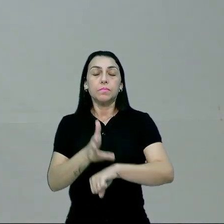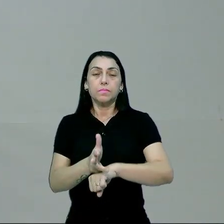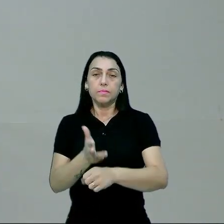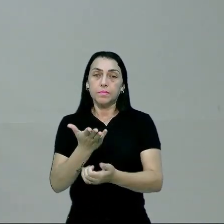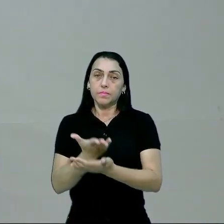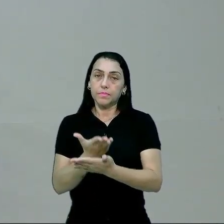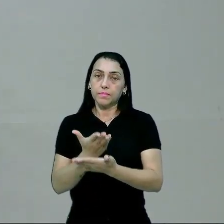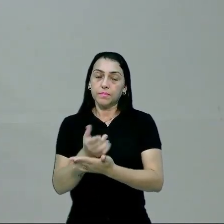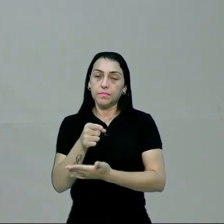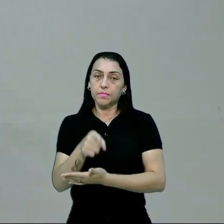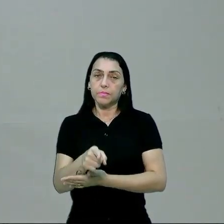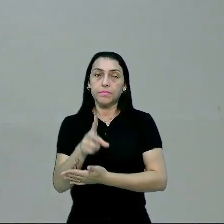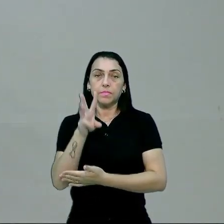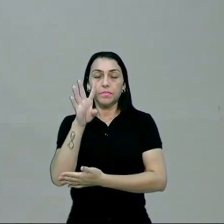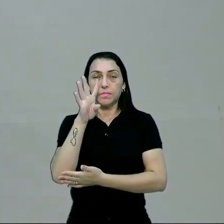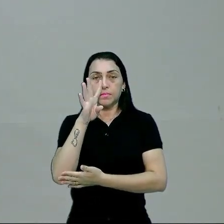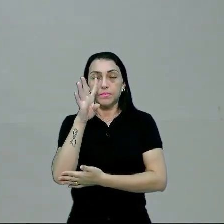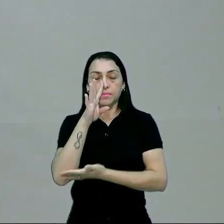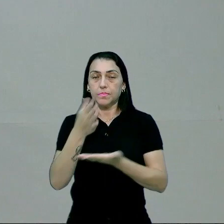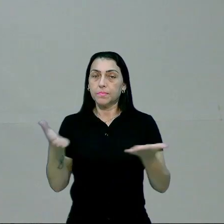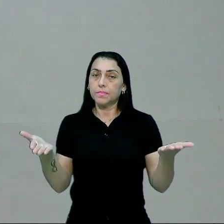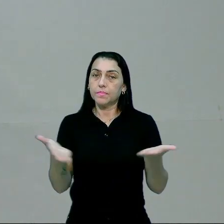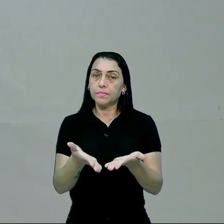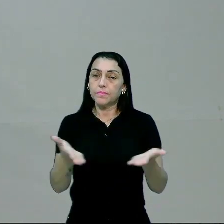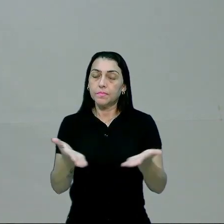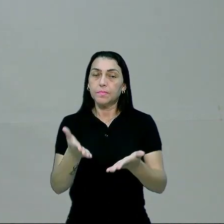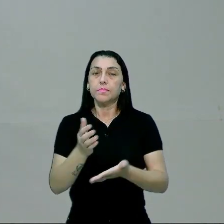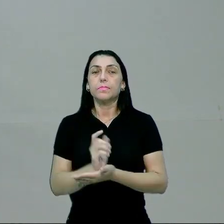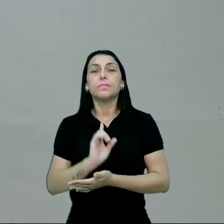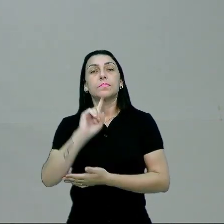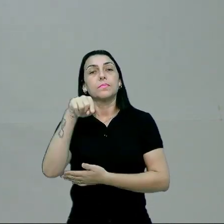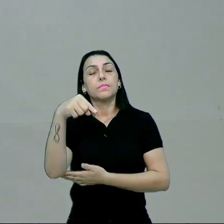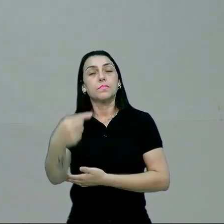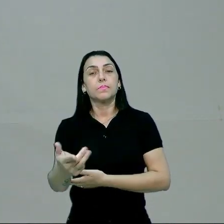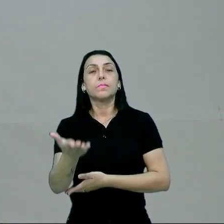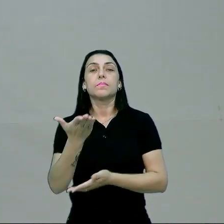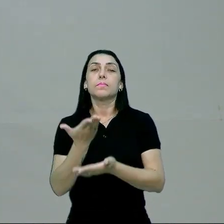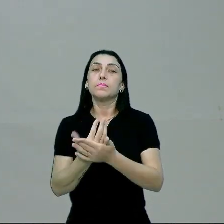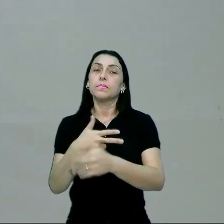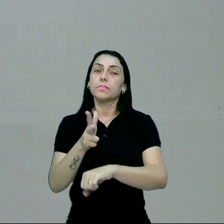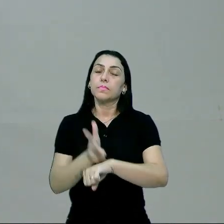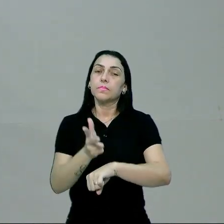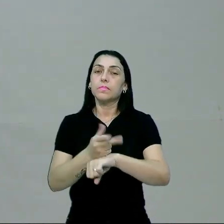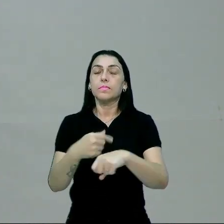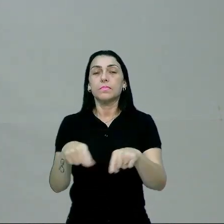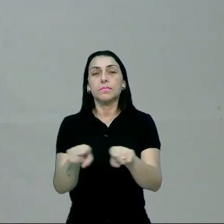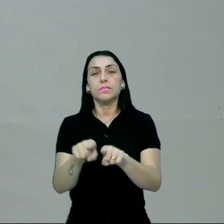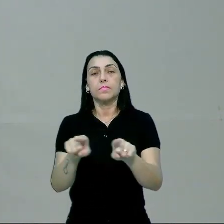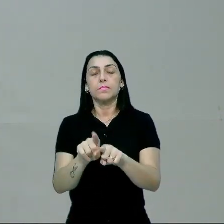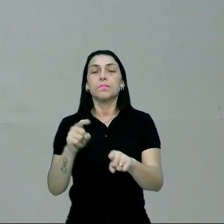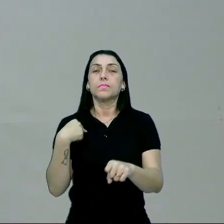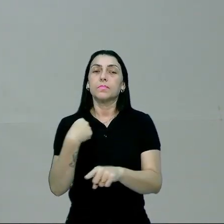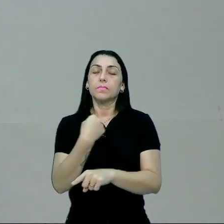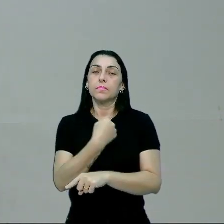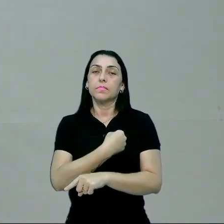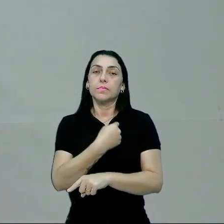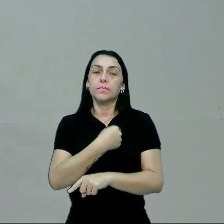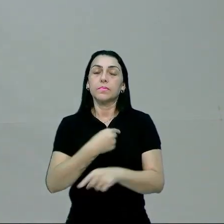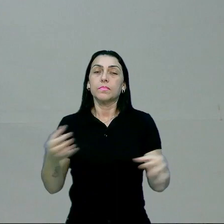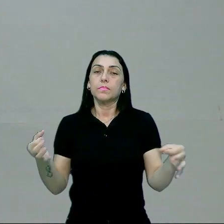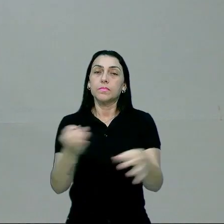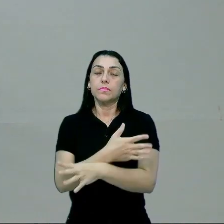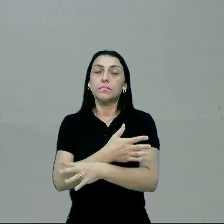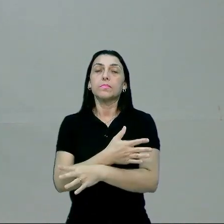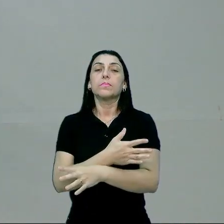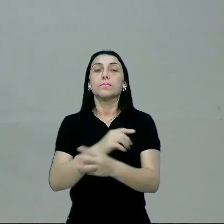videoaula que vocês estão assistindo agora e para uma próxima videoaula, nós iremos